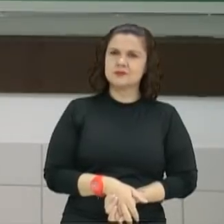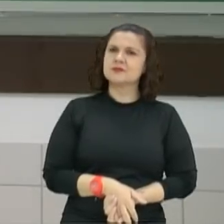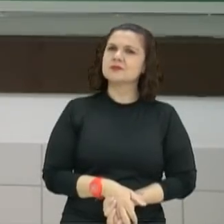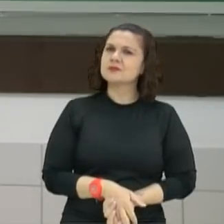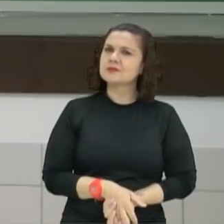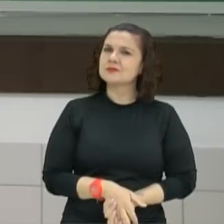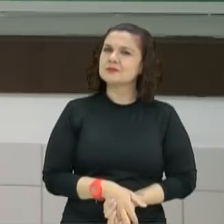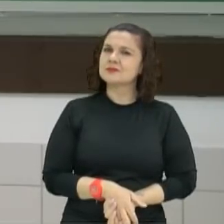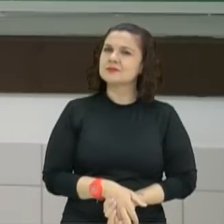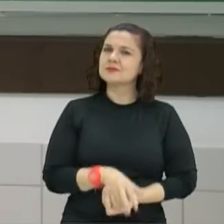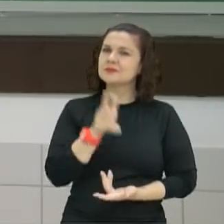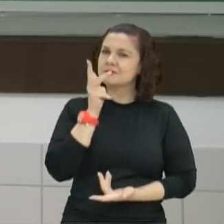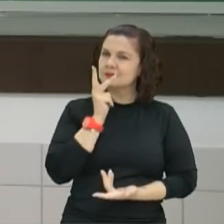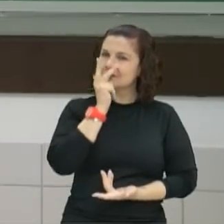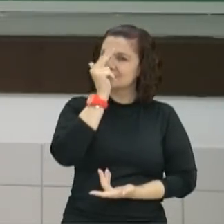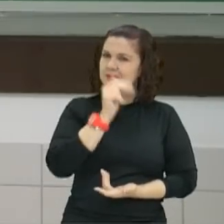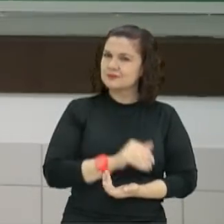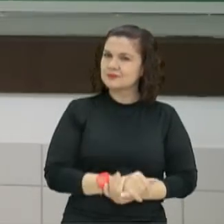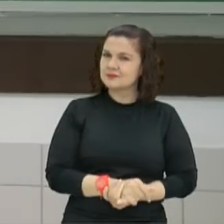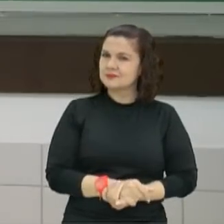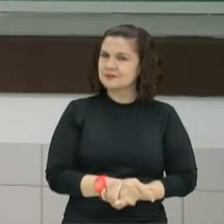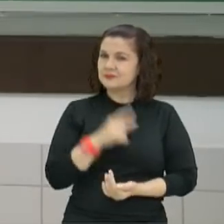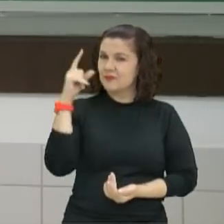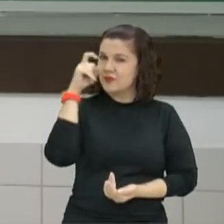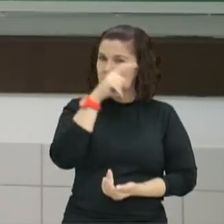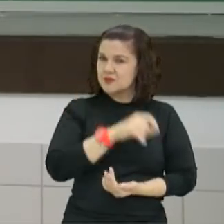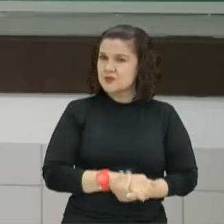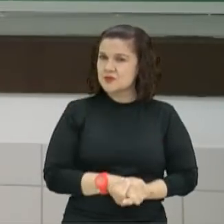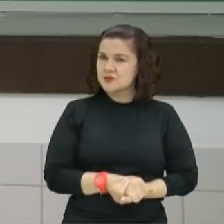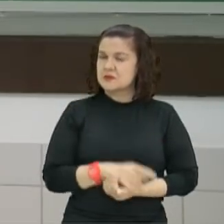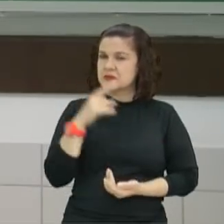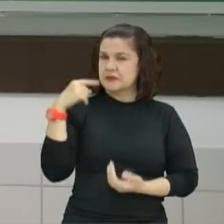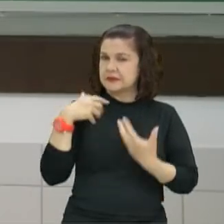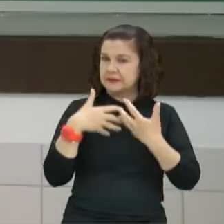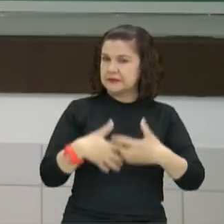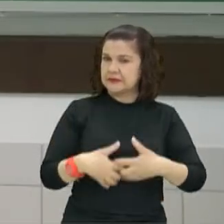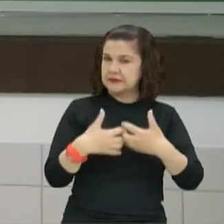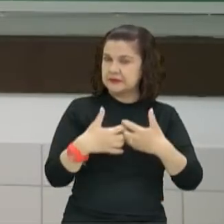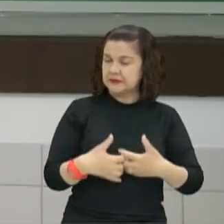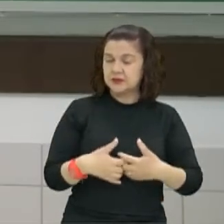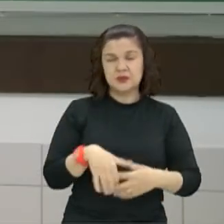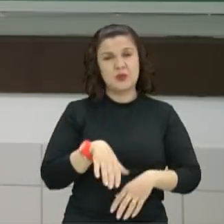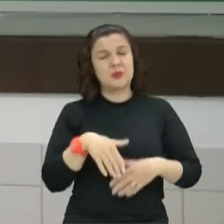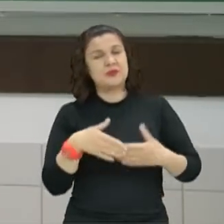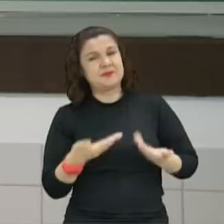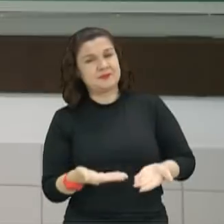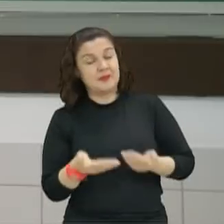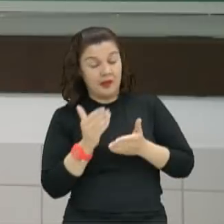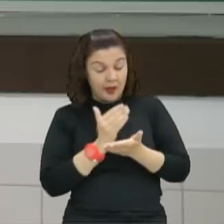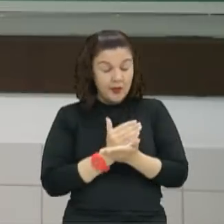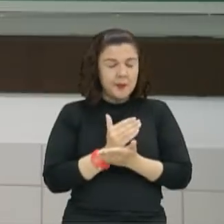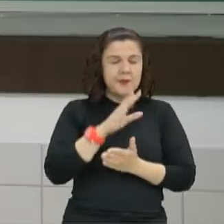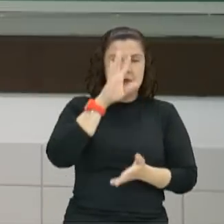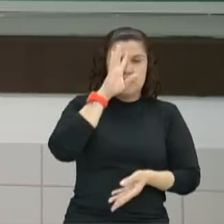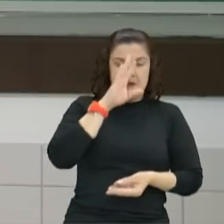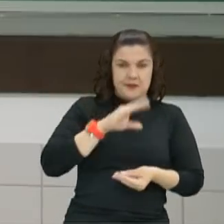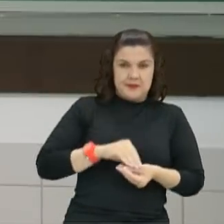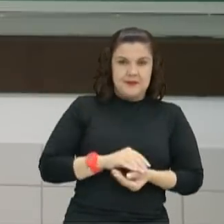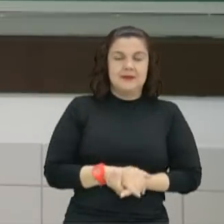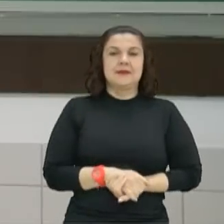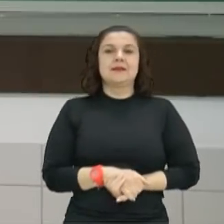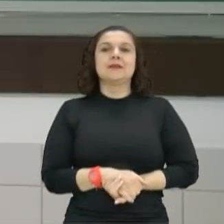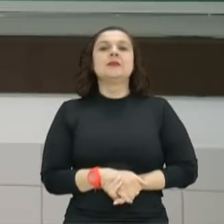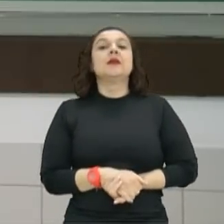E aí, o que você achou? Complicado? Achou difícil? Ou está começando a entender melhor agora?